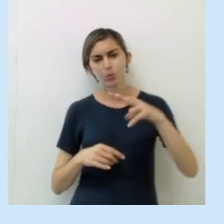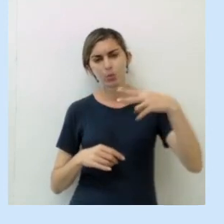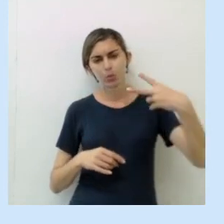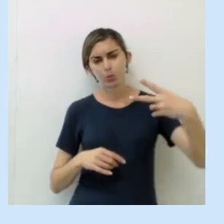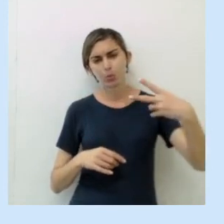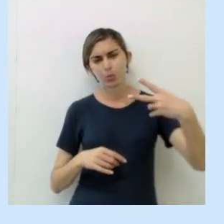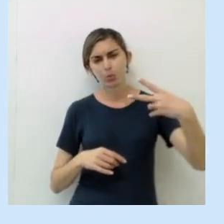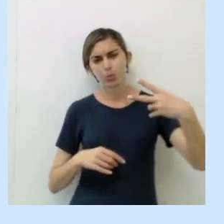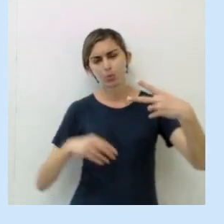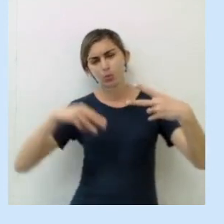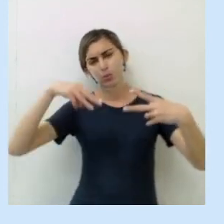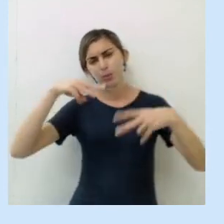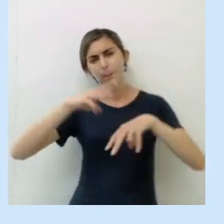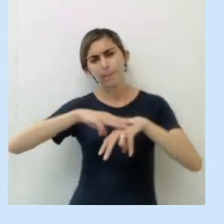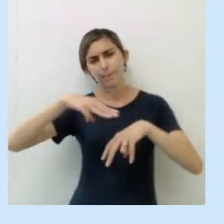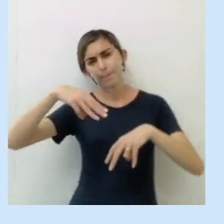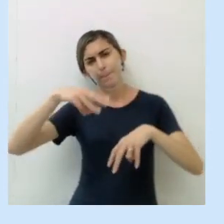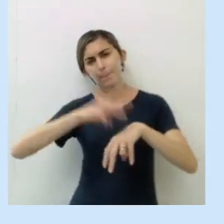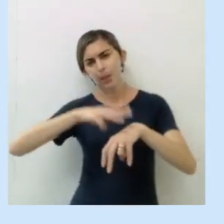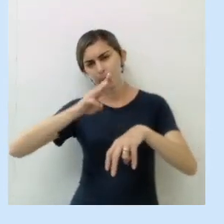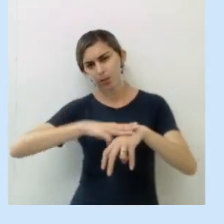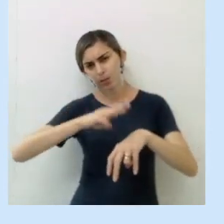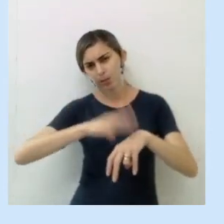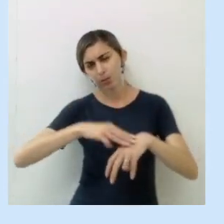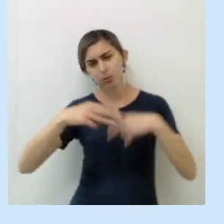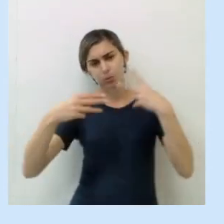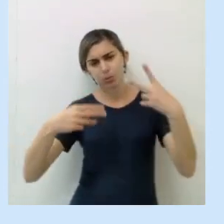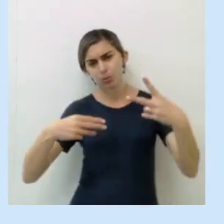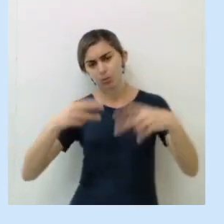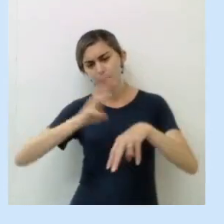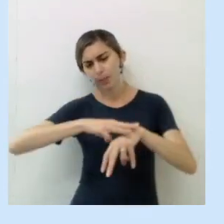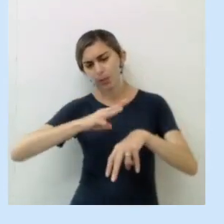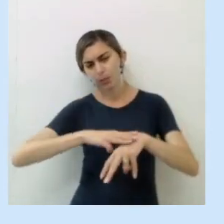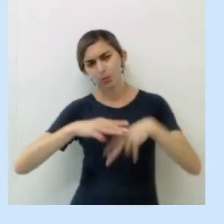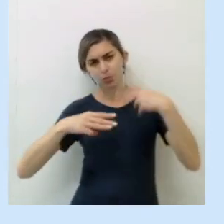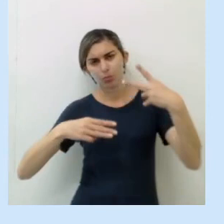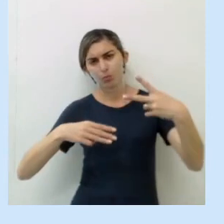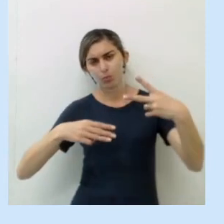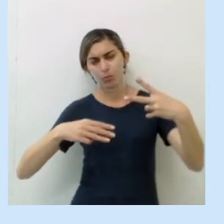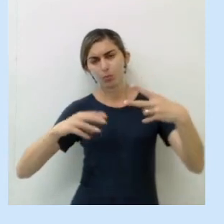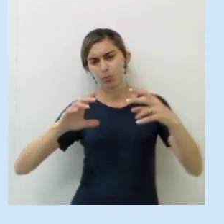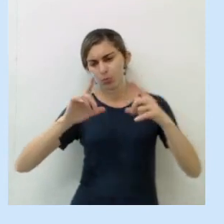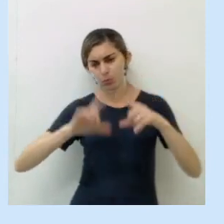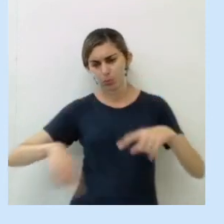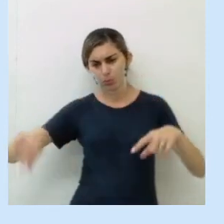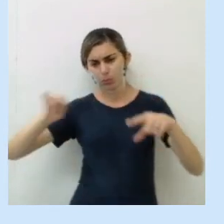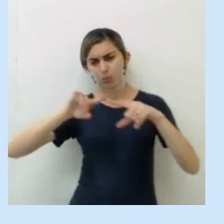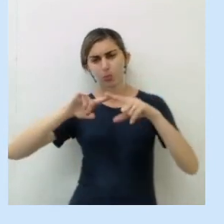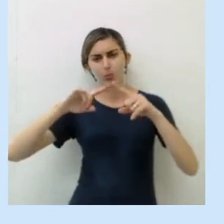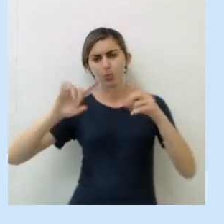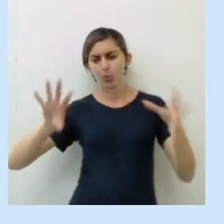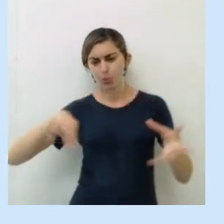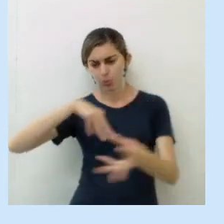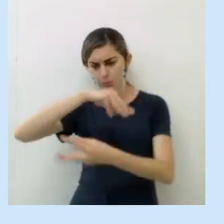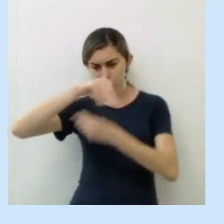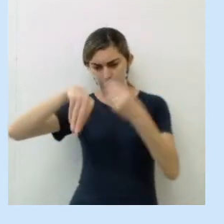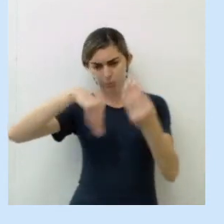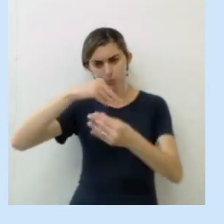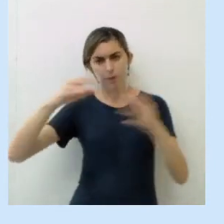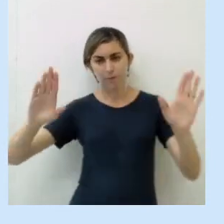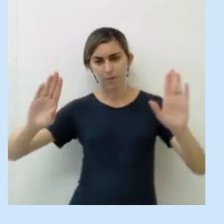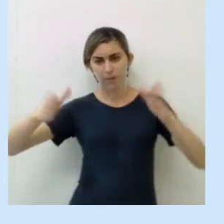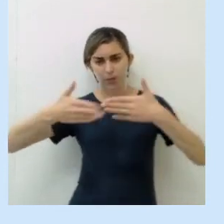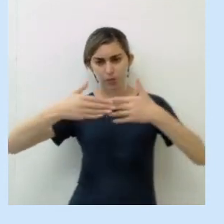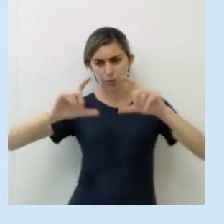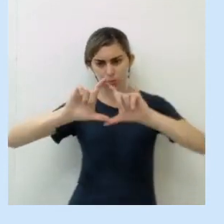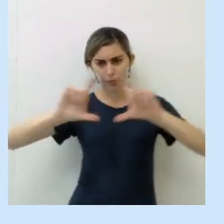dois metils, tá certo? Ciclo é porque é um composto de cadeia